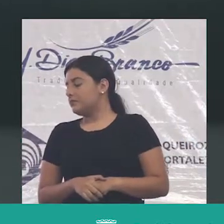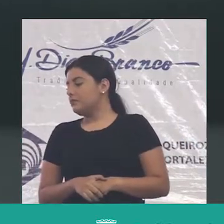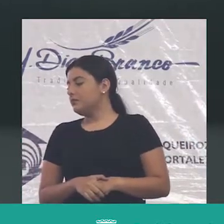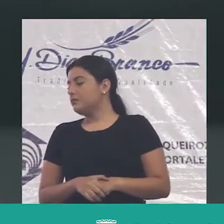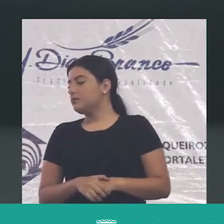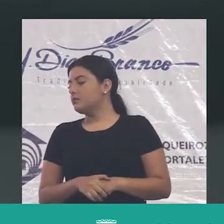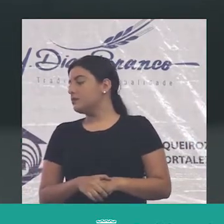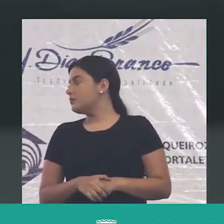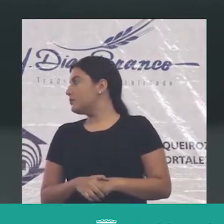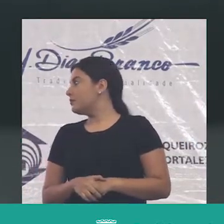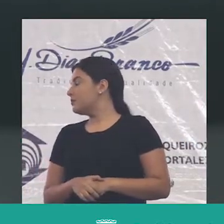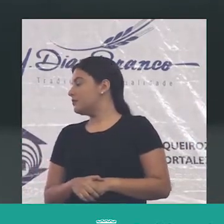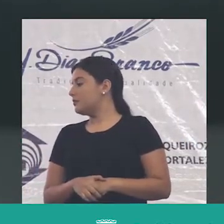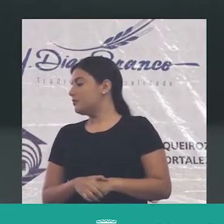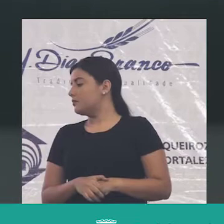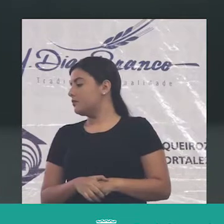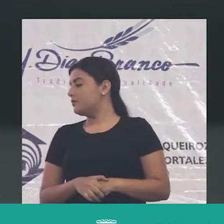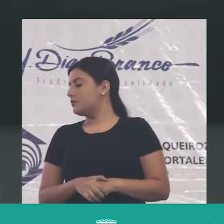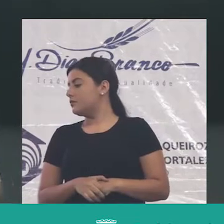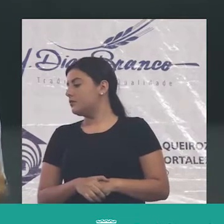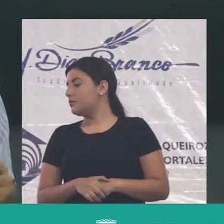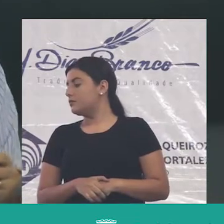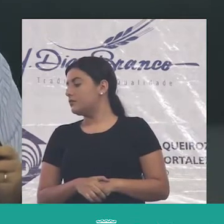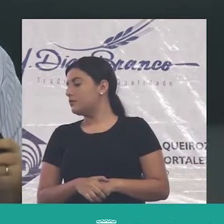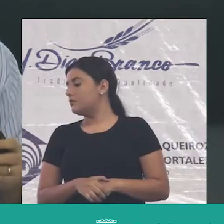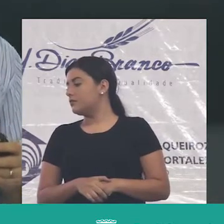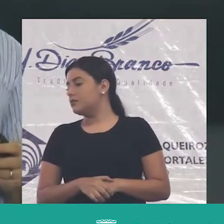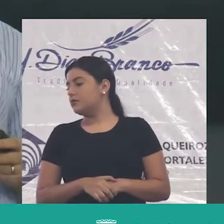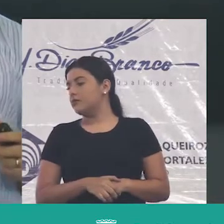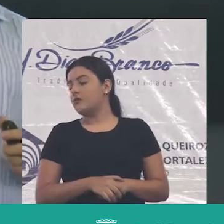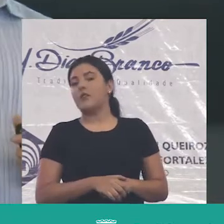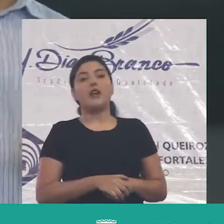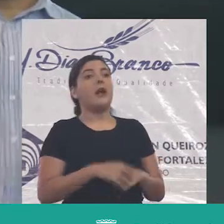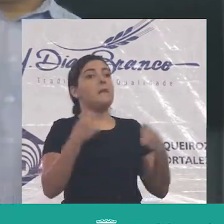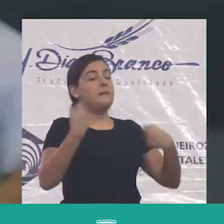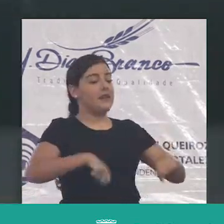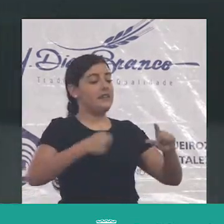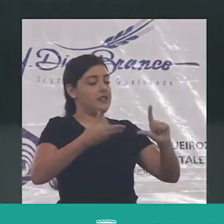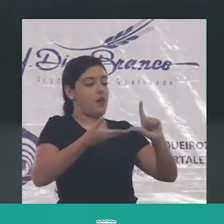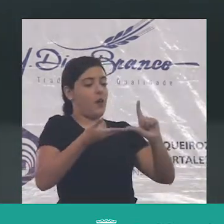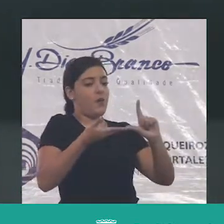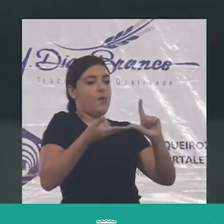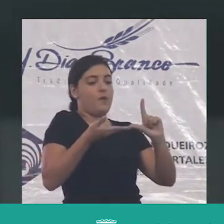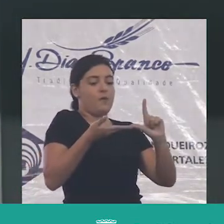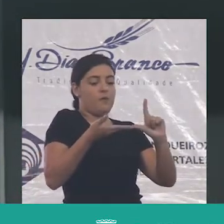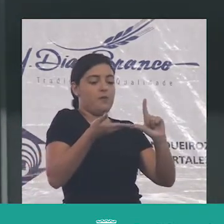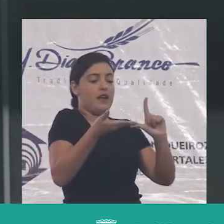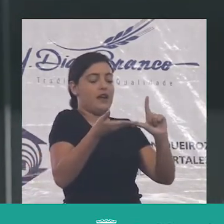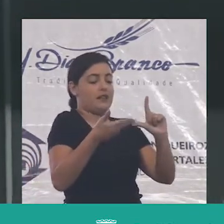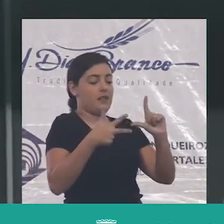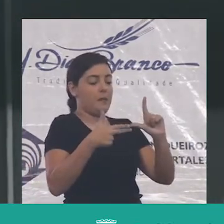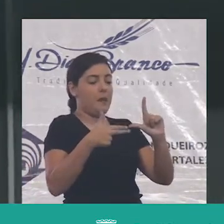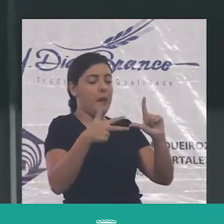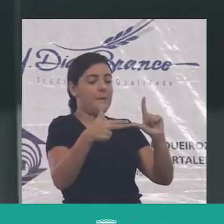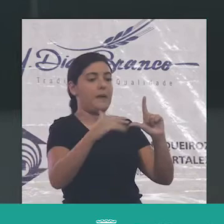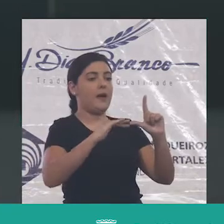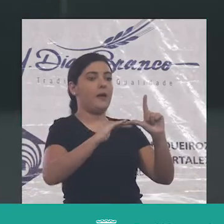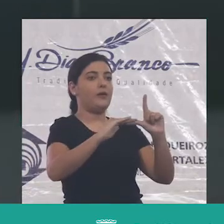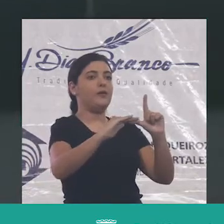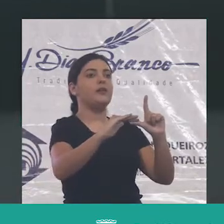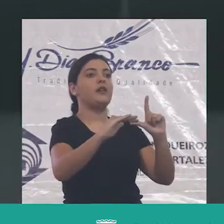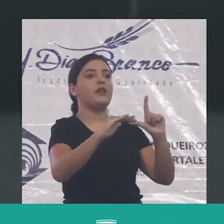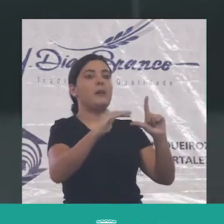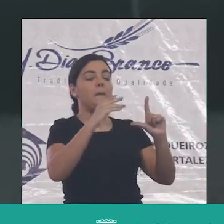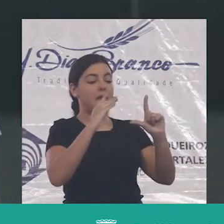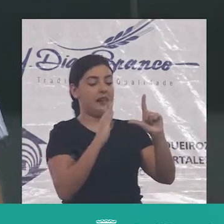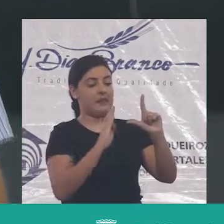a frente e tratar a frente como se ela fosse uma base. E tratar os fundos como sendo a